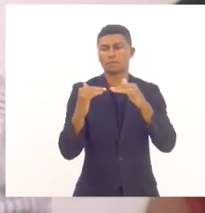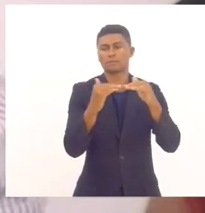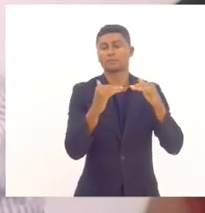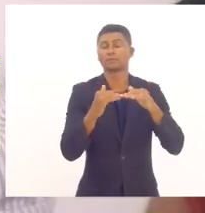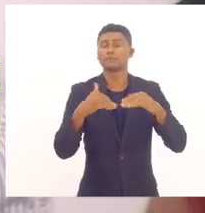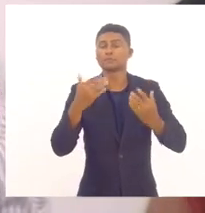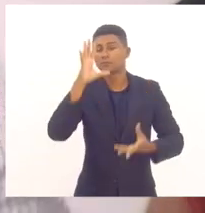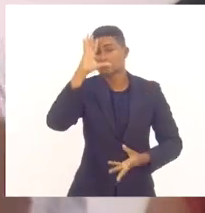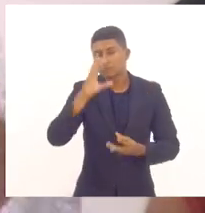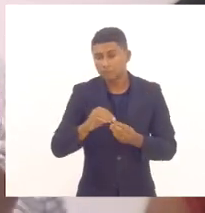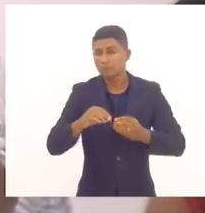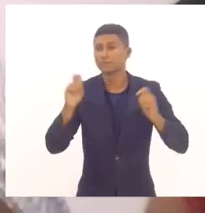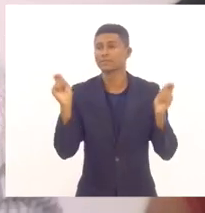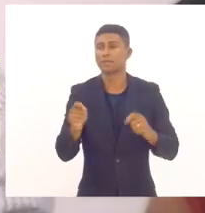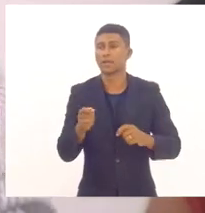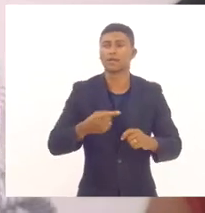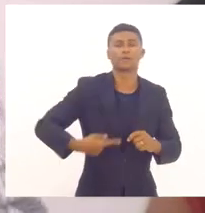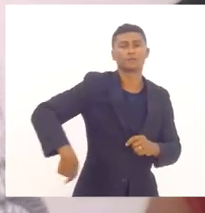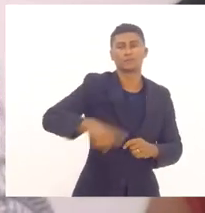nós, capoeiristas,